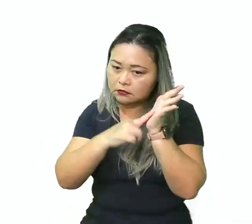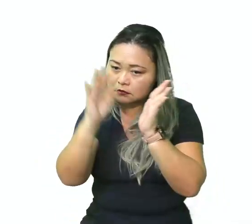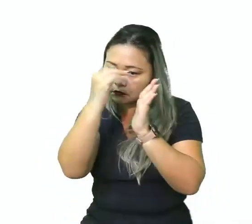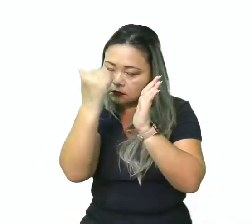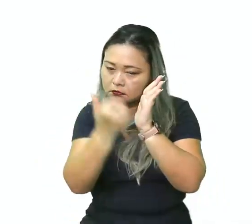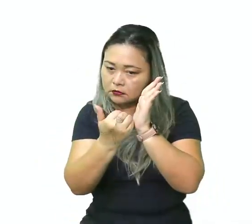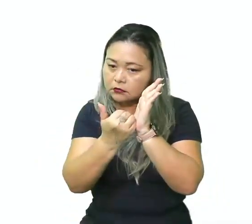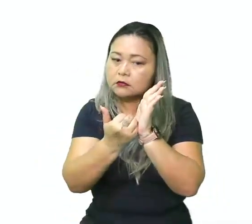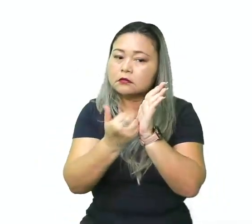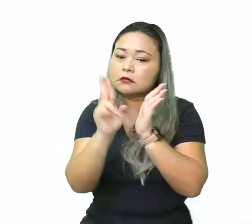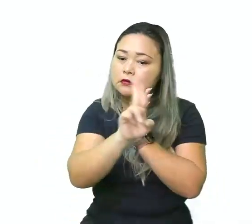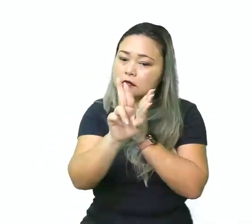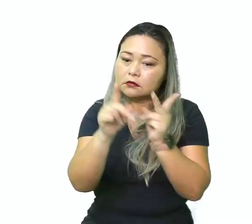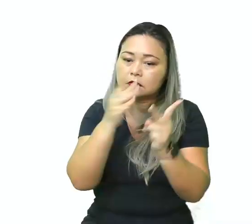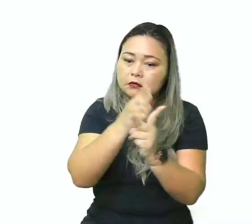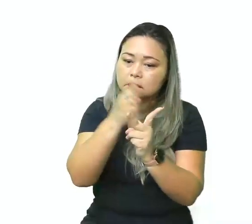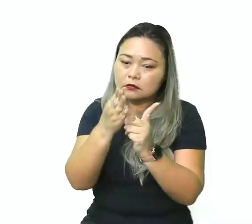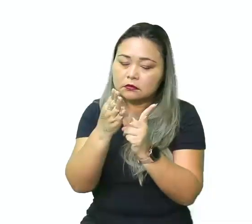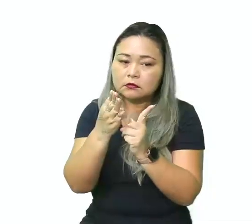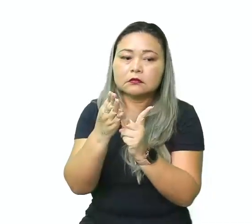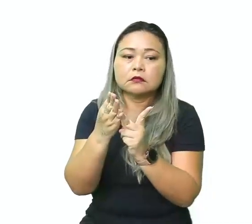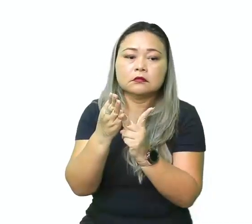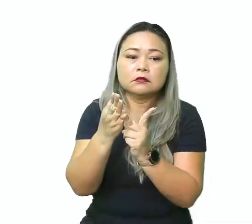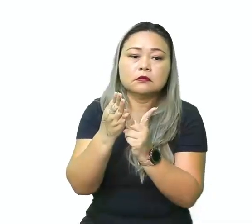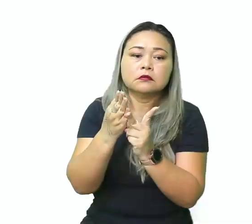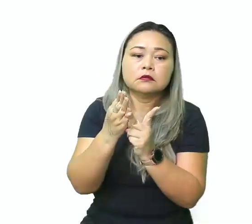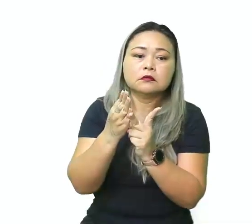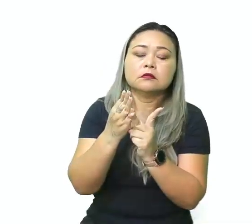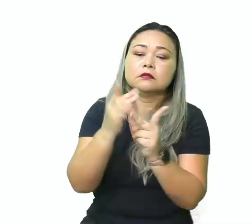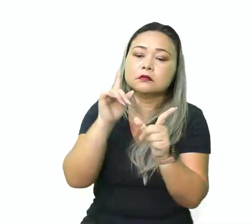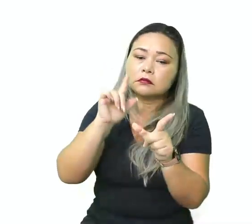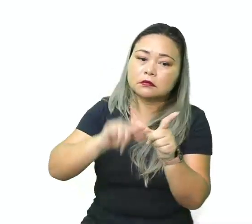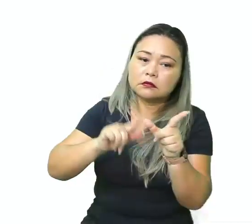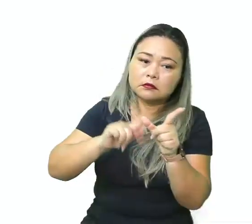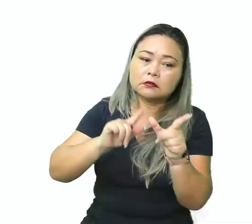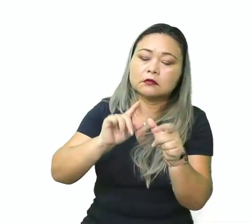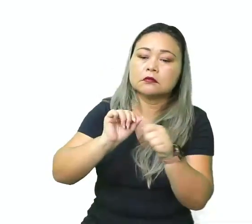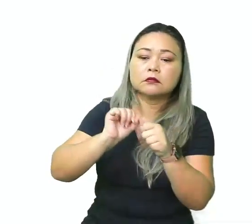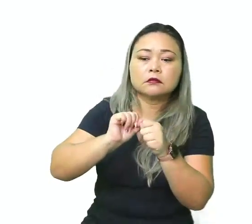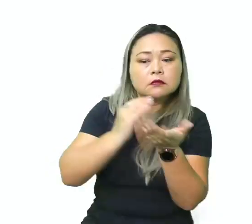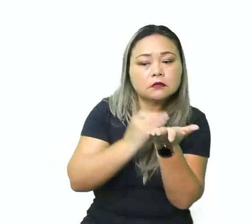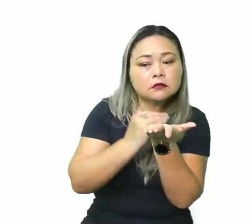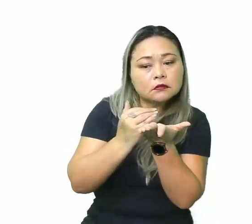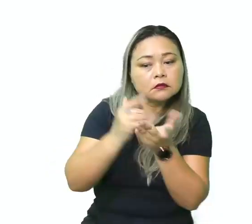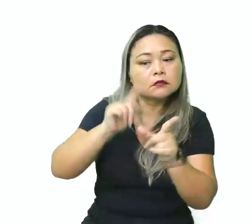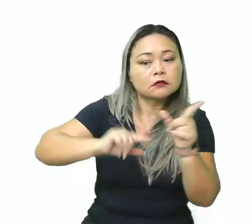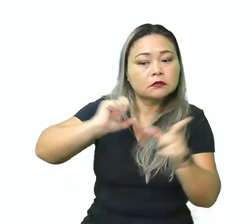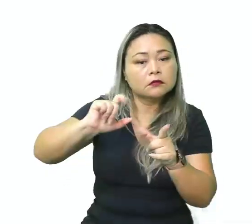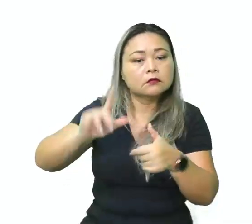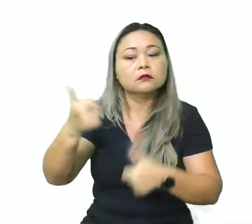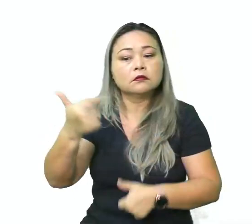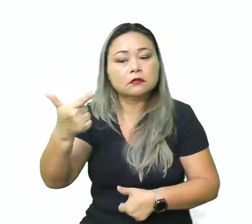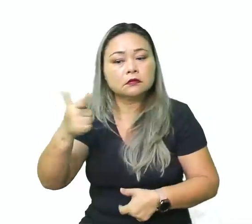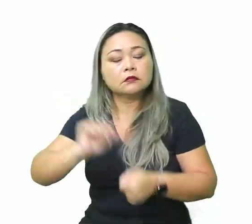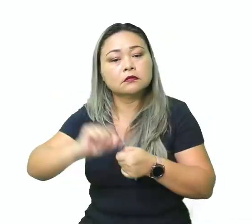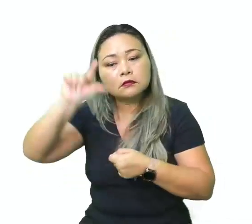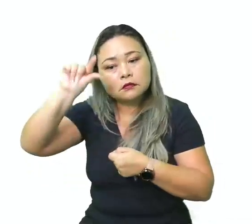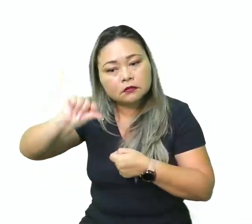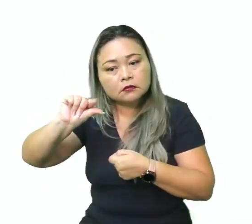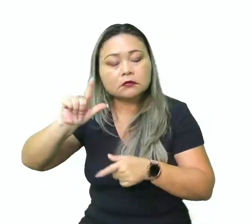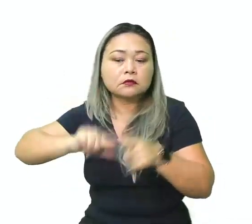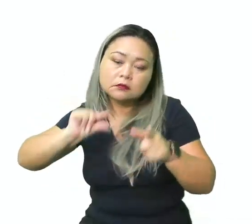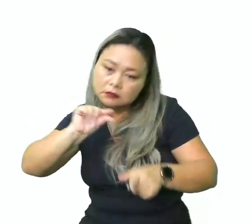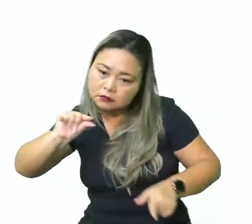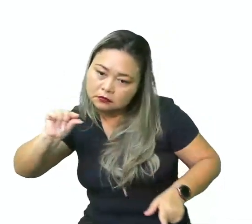obedecendo a regrinha, os 2 nomes, escrito em itálico, com a primeira letra inicial maiúscula e o segundo, que é o epíteto, todo